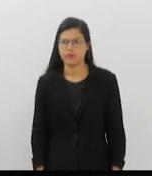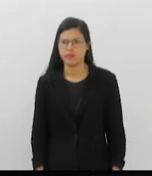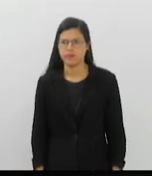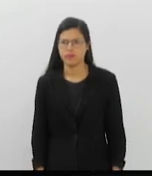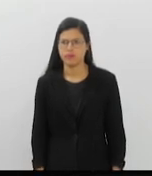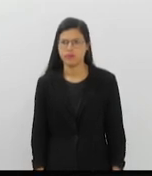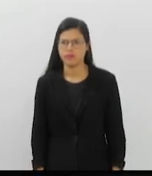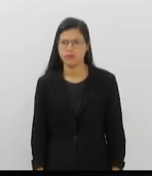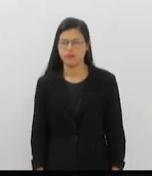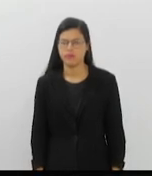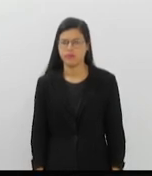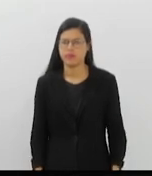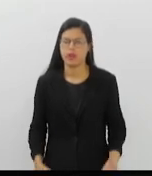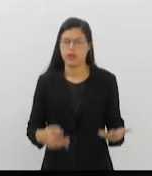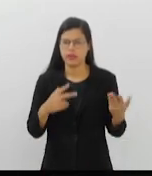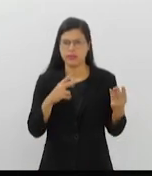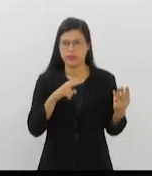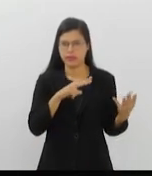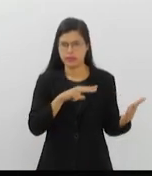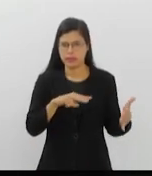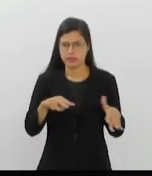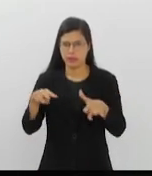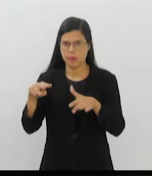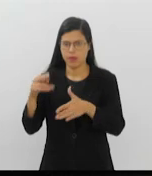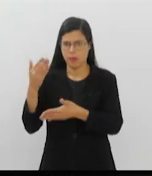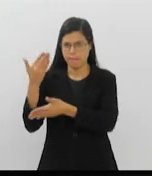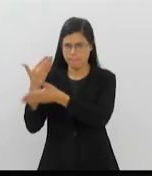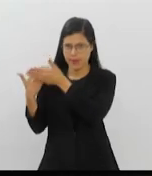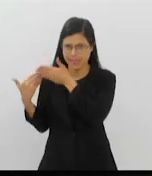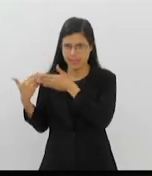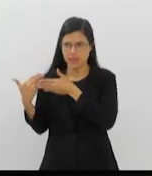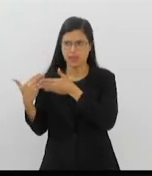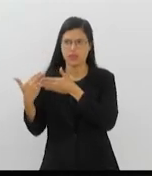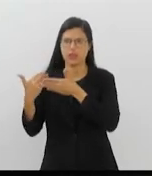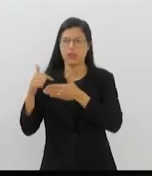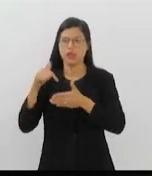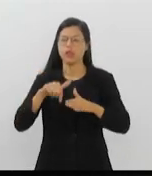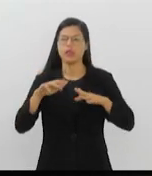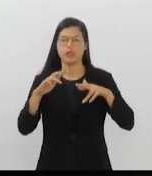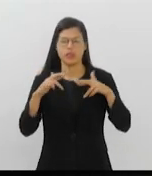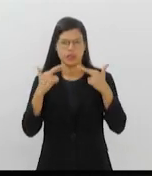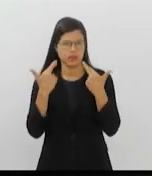é semana passada neste mesmo